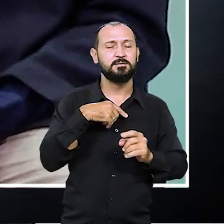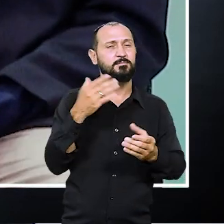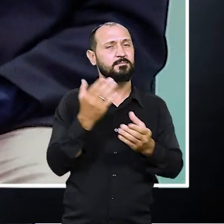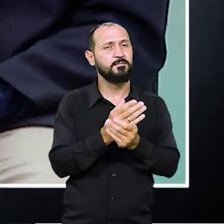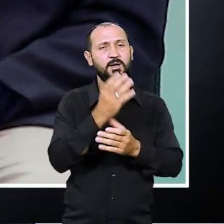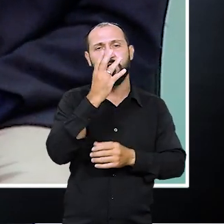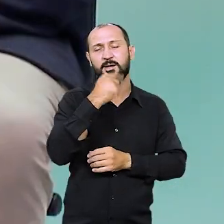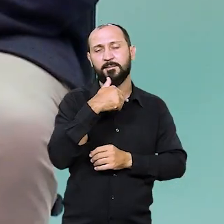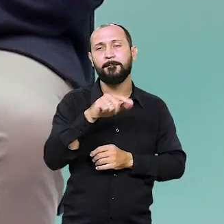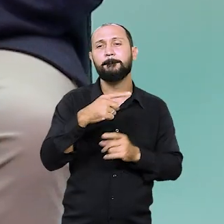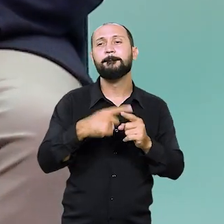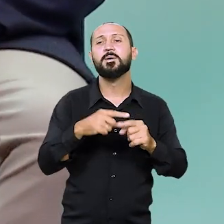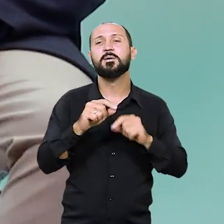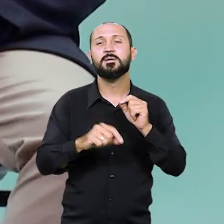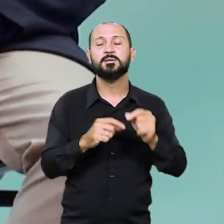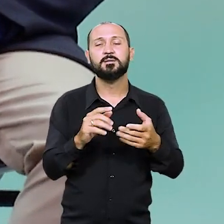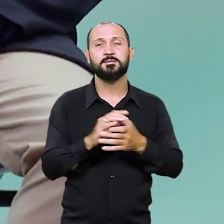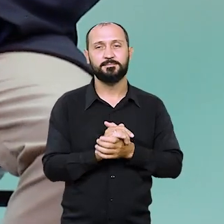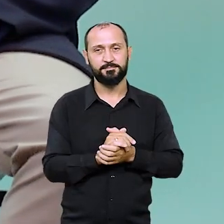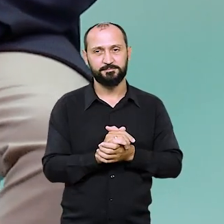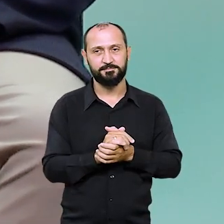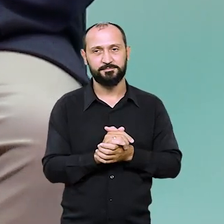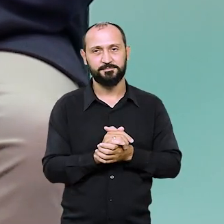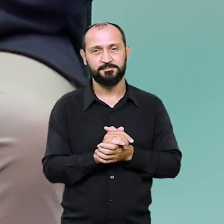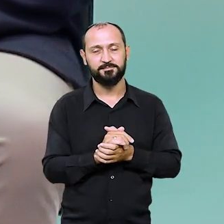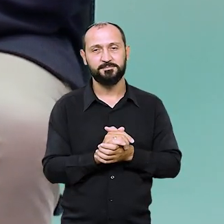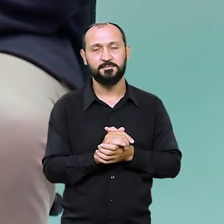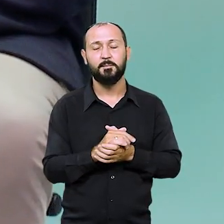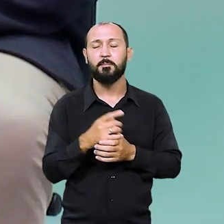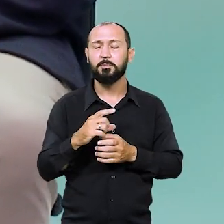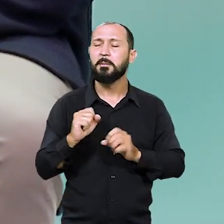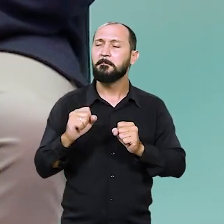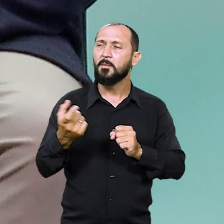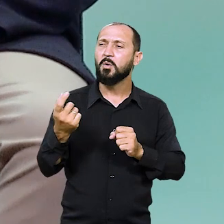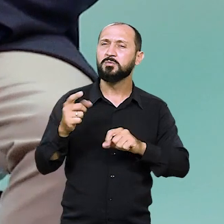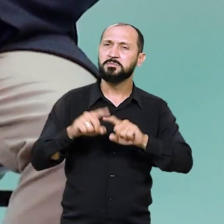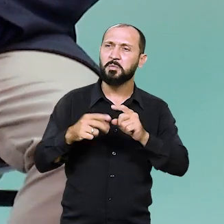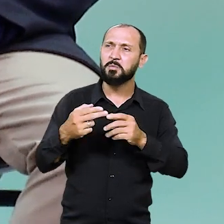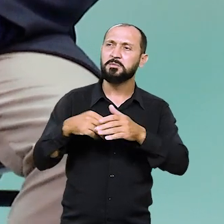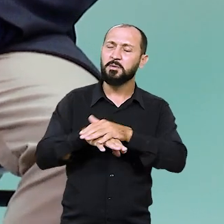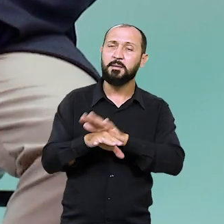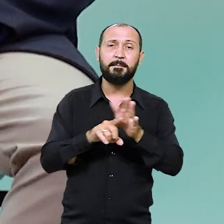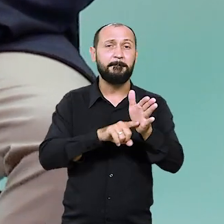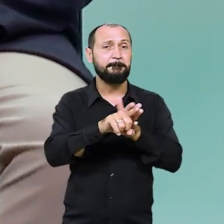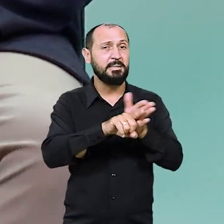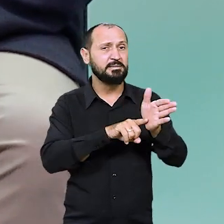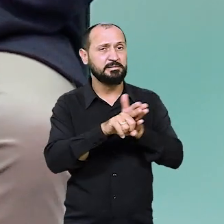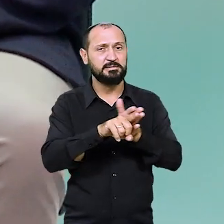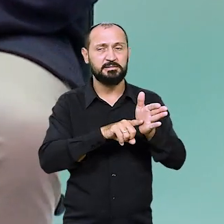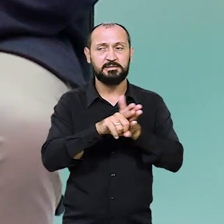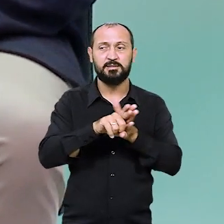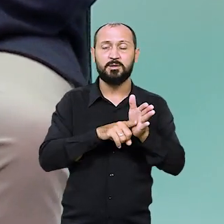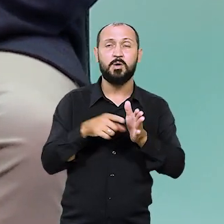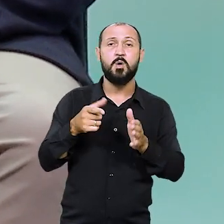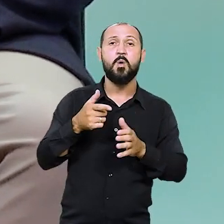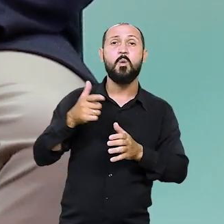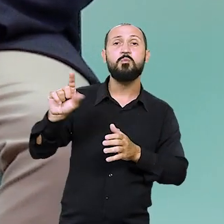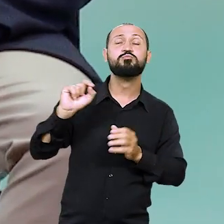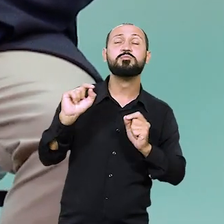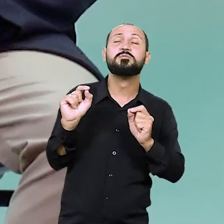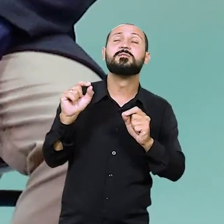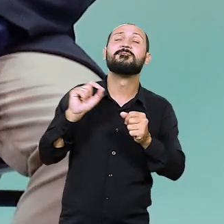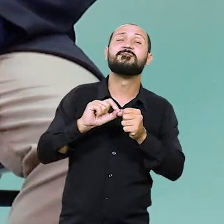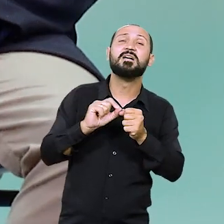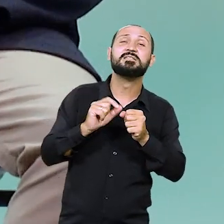processo com certeza vai durar mais, até porque o devedor ele pode ter mais bens ali para serem pesquisados e outras medidas podem